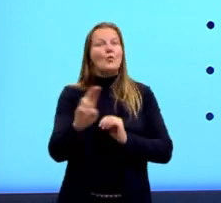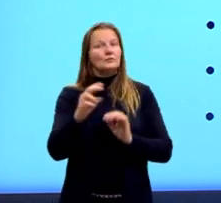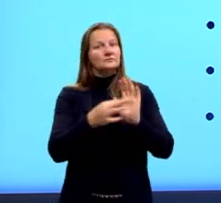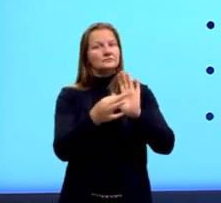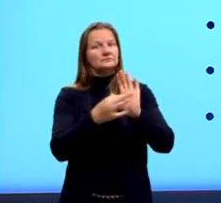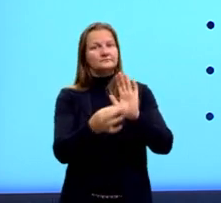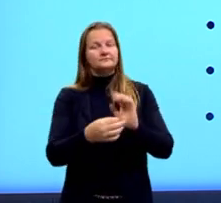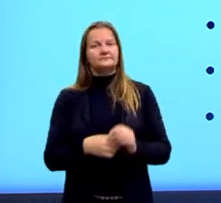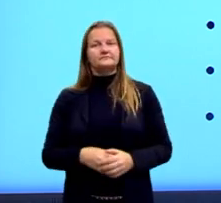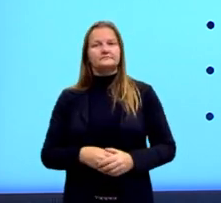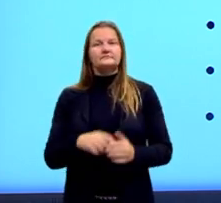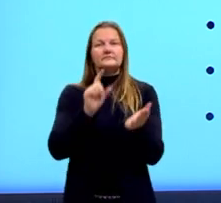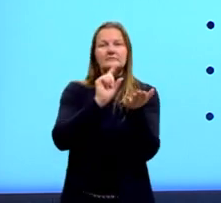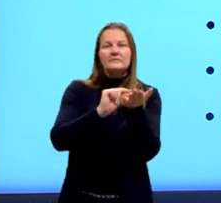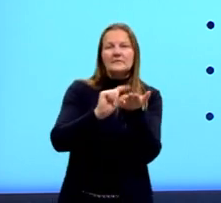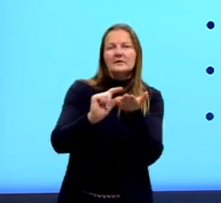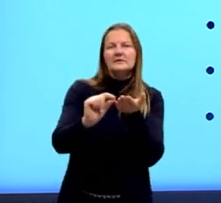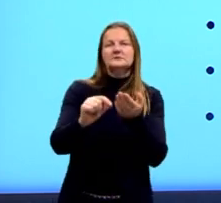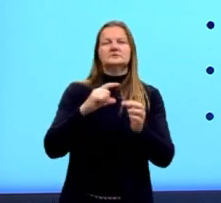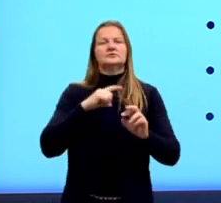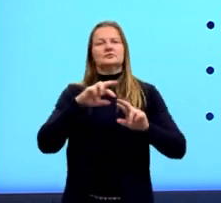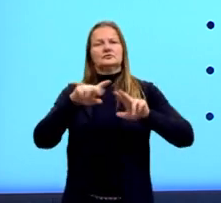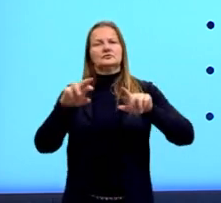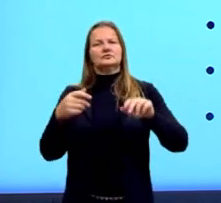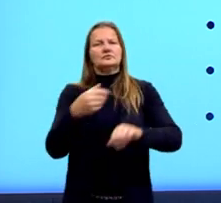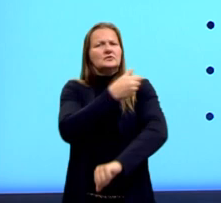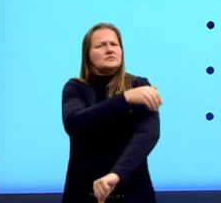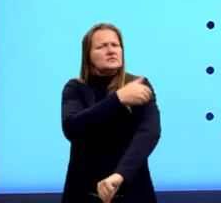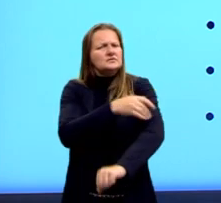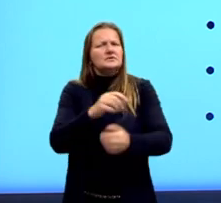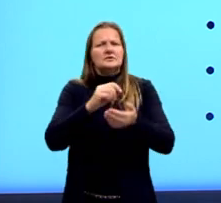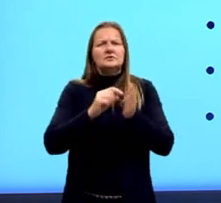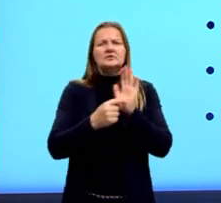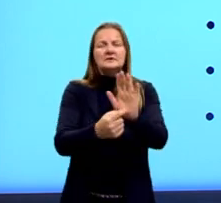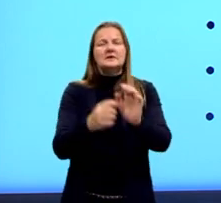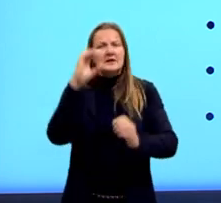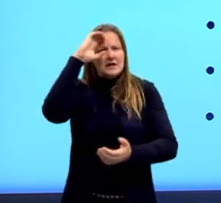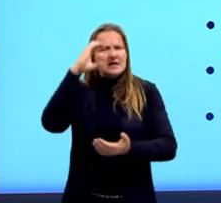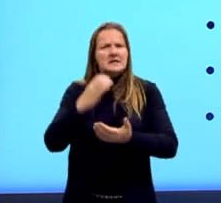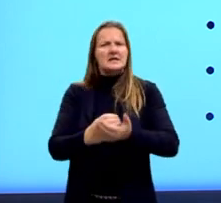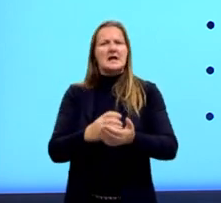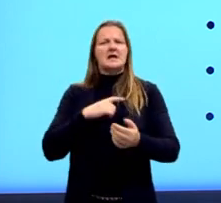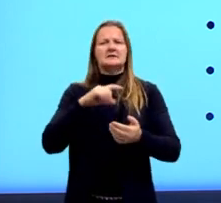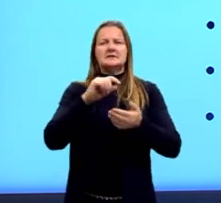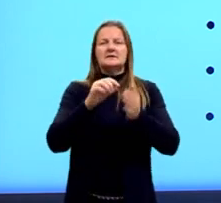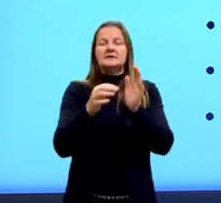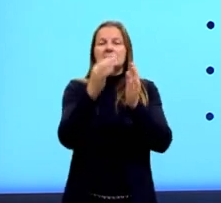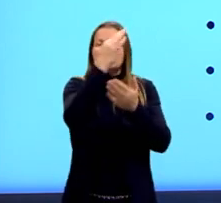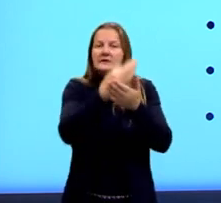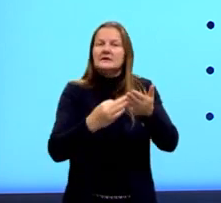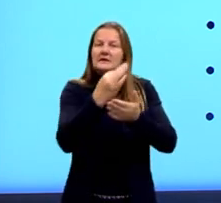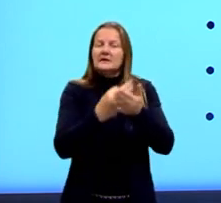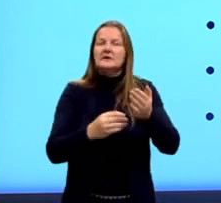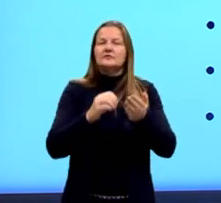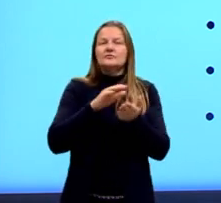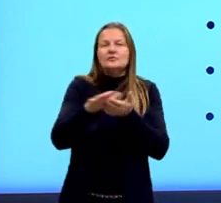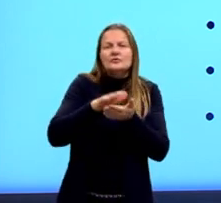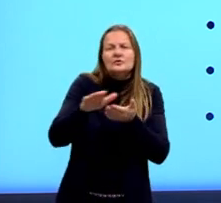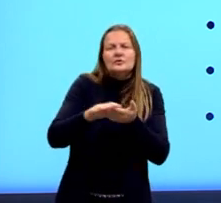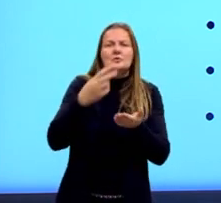na artigos de opinião ensaio synthesis textos de opinião editorial